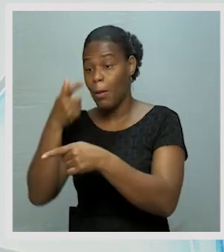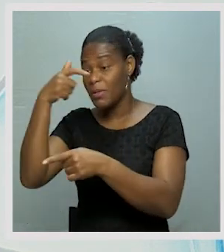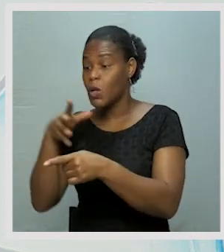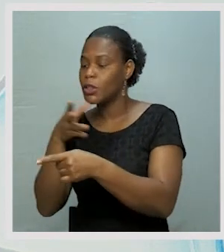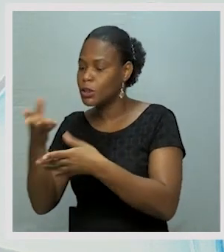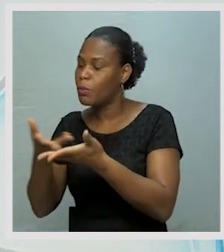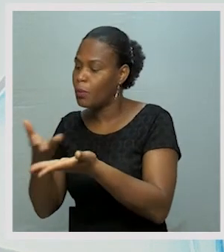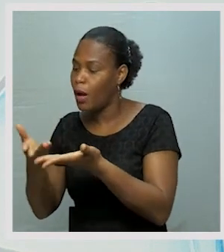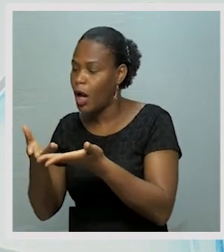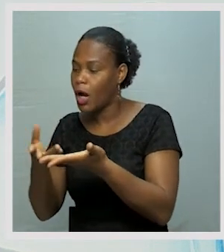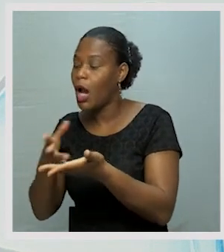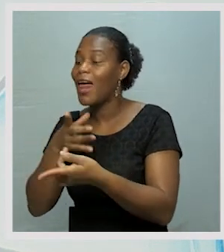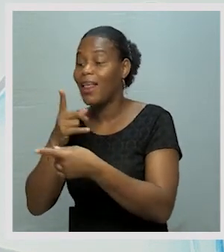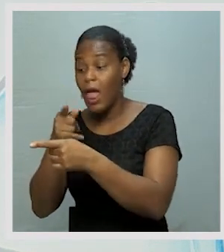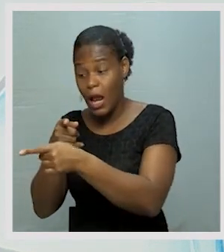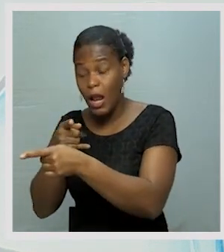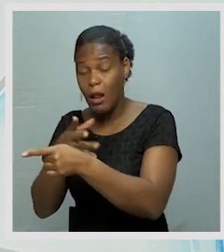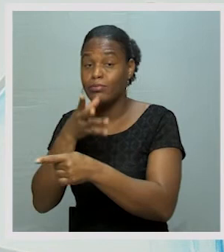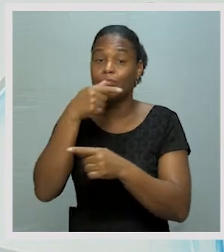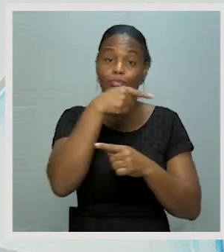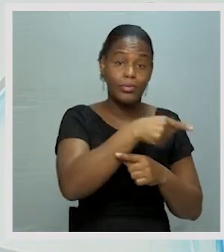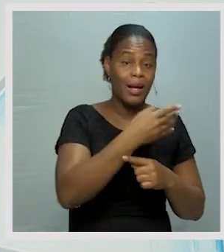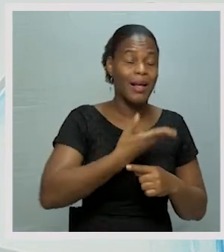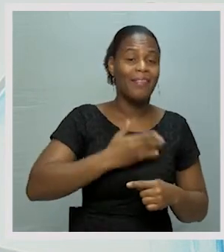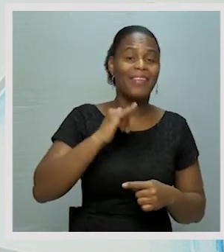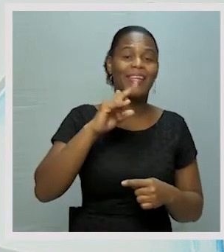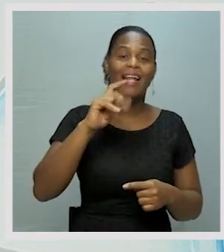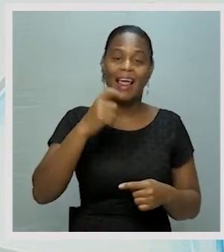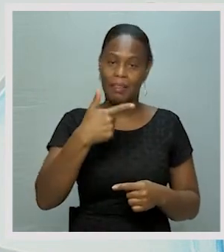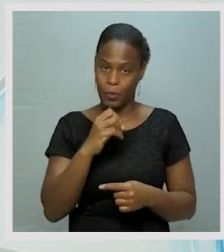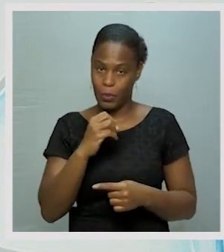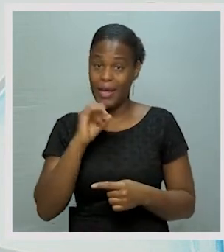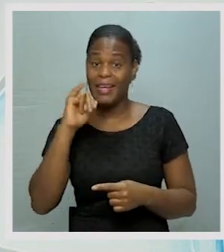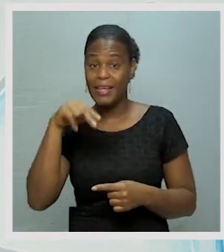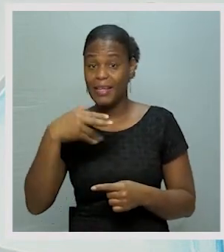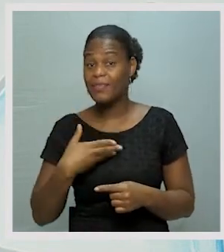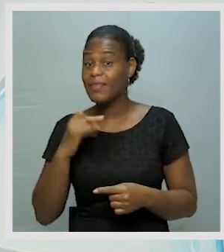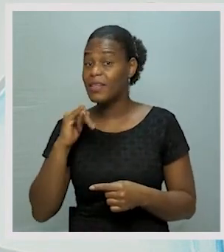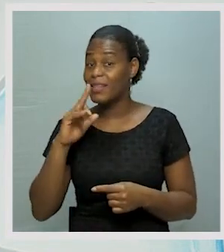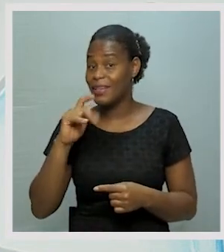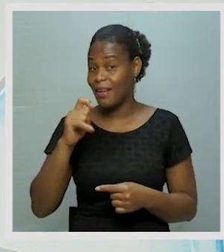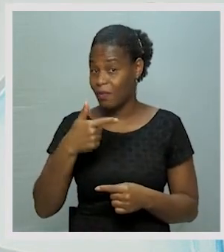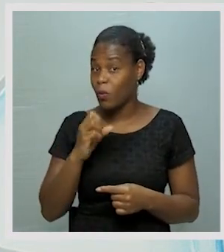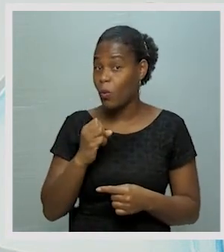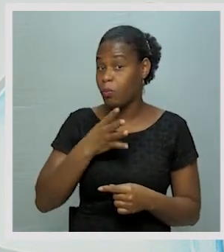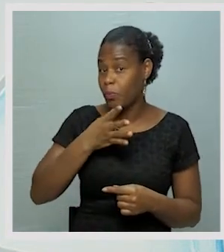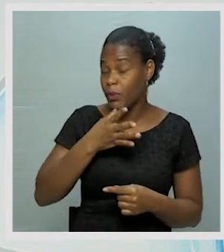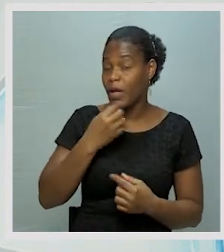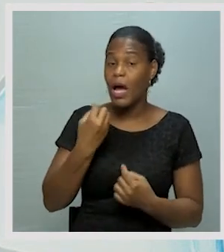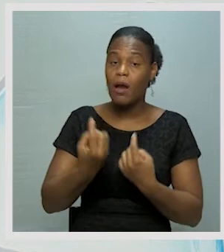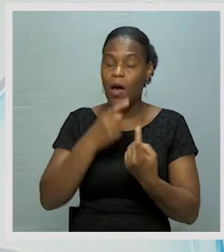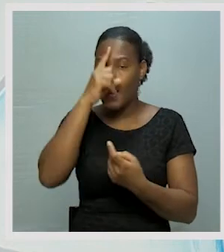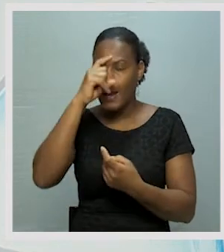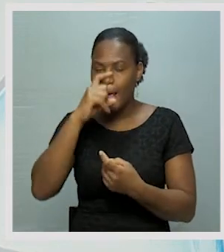livre. É uma coisa que vocês já falaram no ano passado. Então devem repescar sempre alguns conteúdos, trazer, porque são